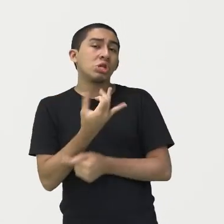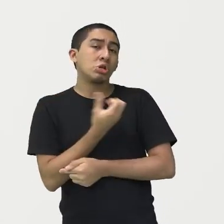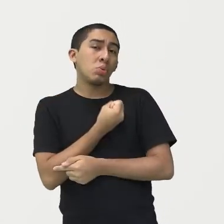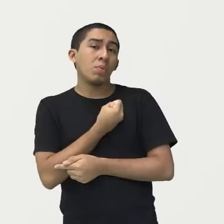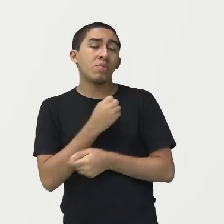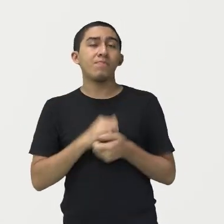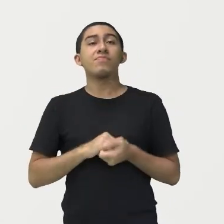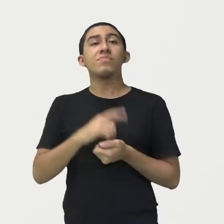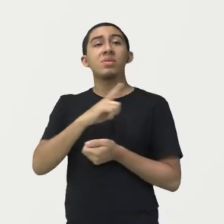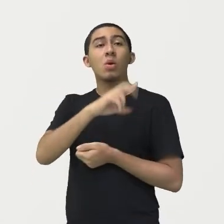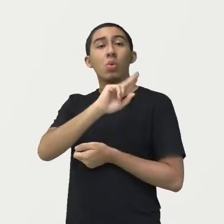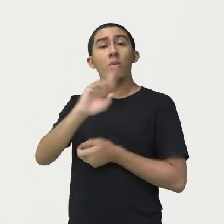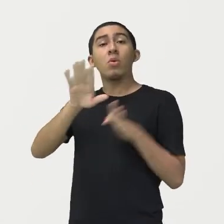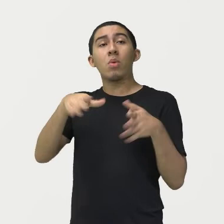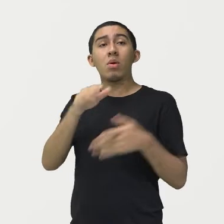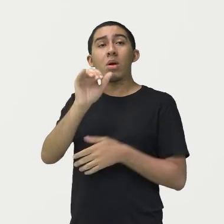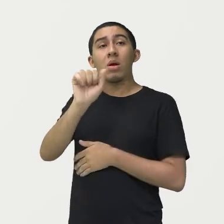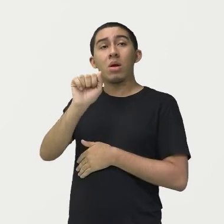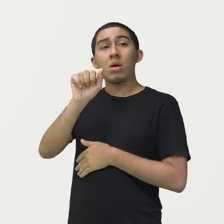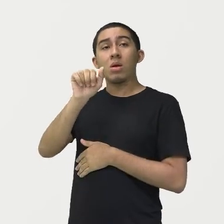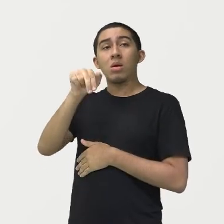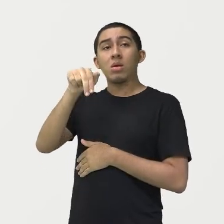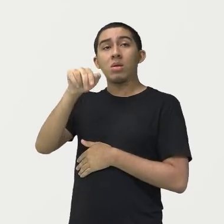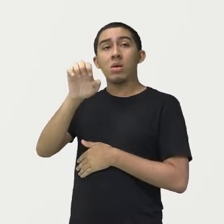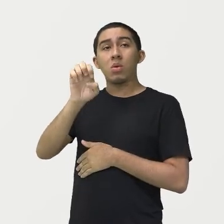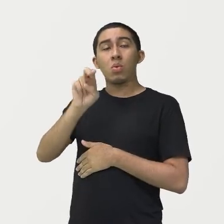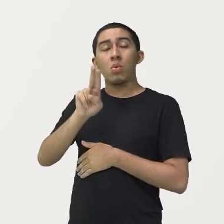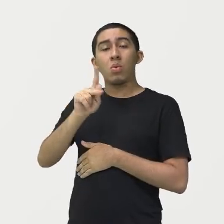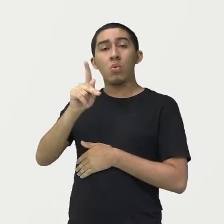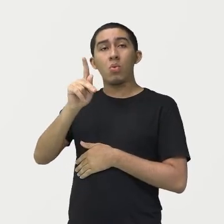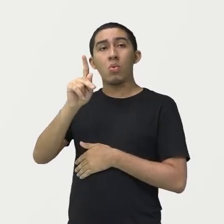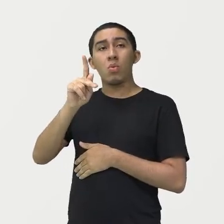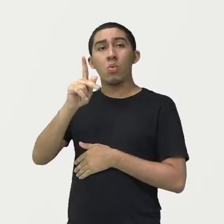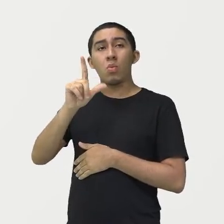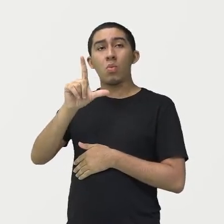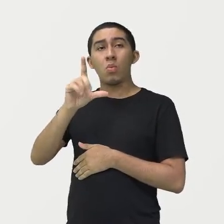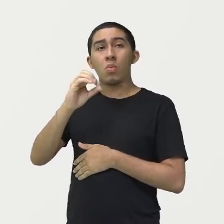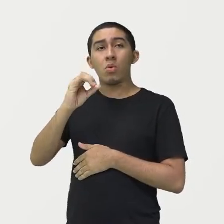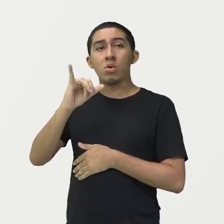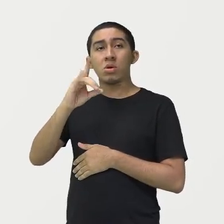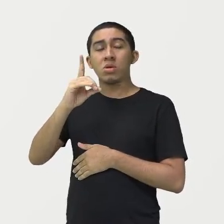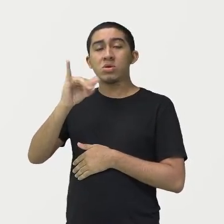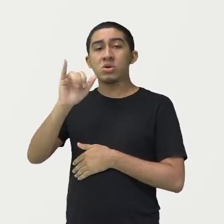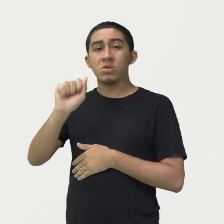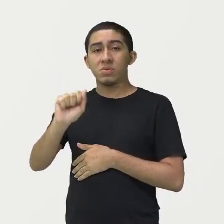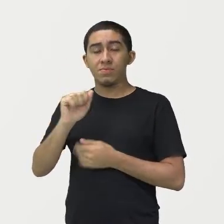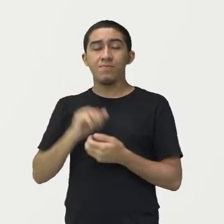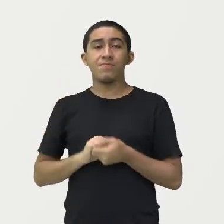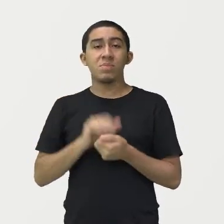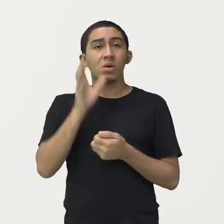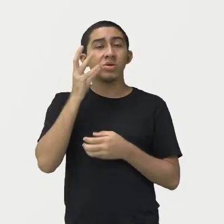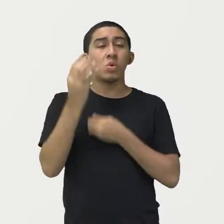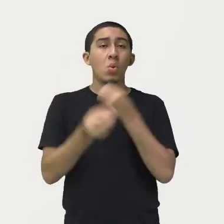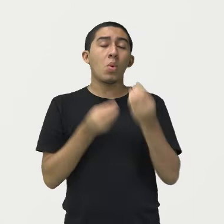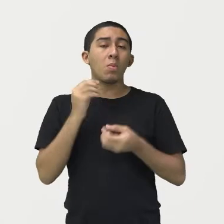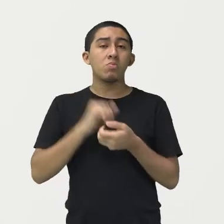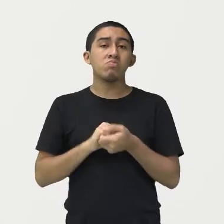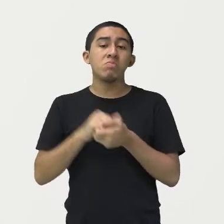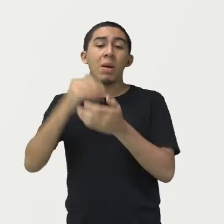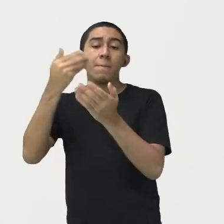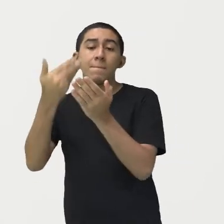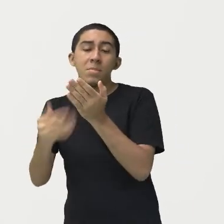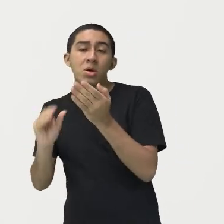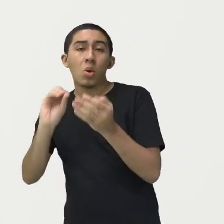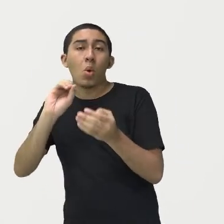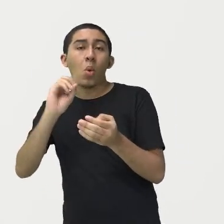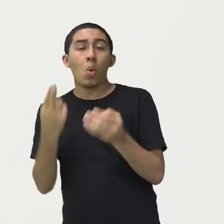o nome de aneuploidia, que ocorre quando há perda ou